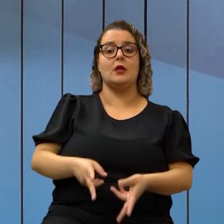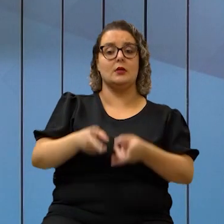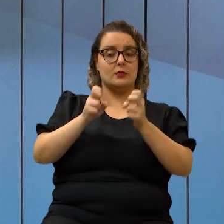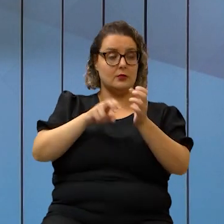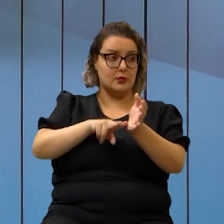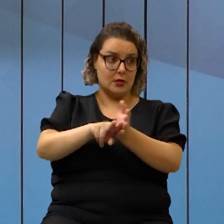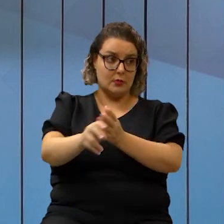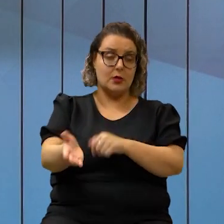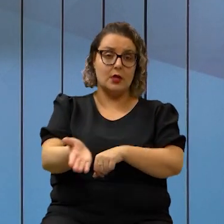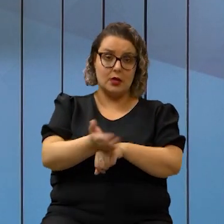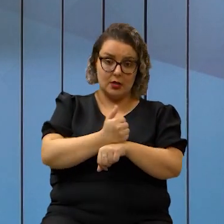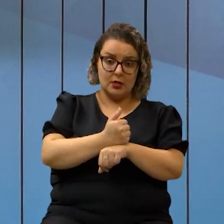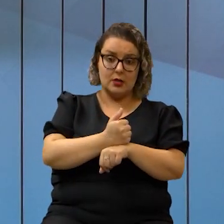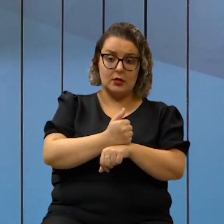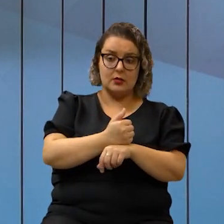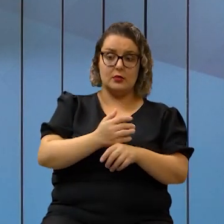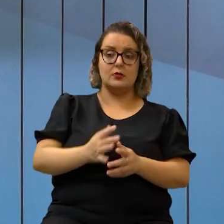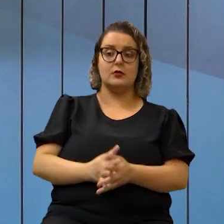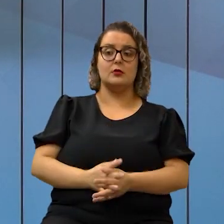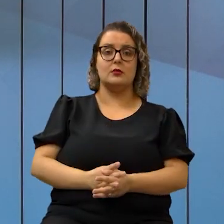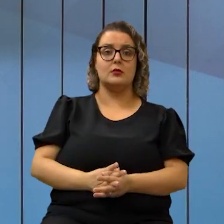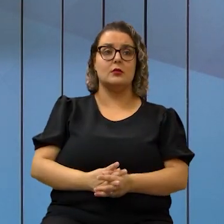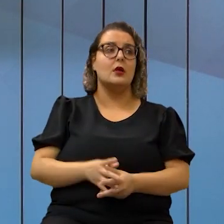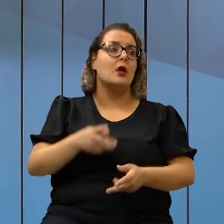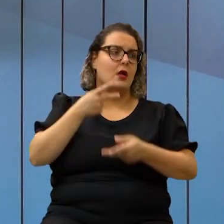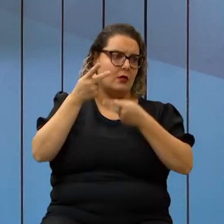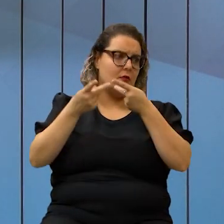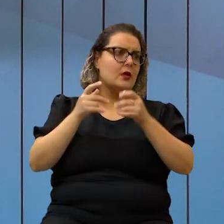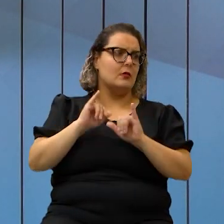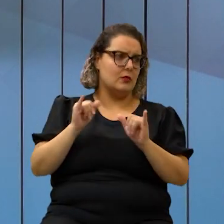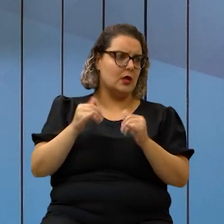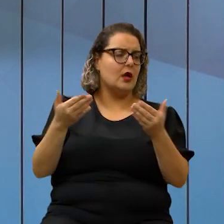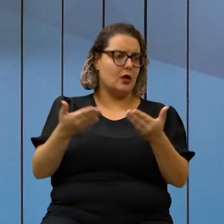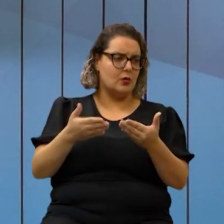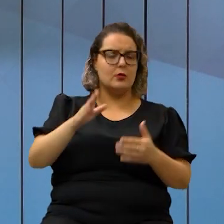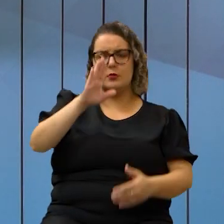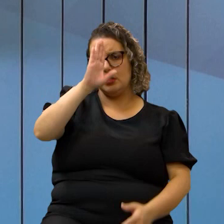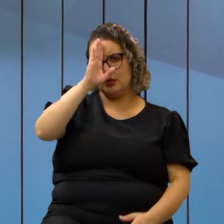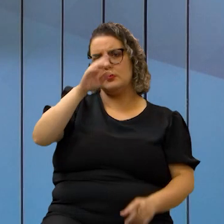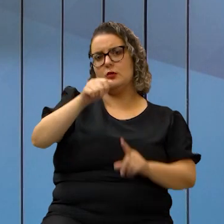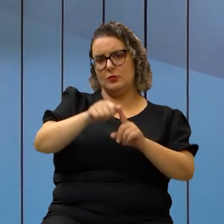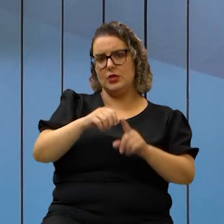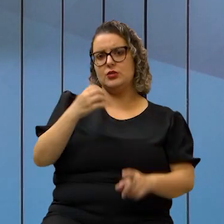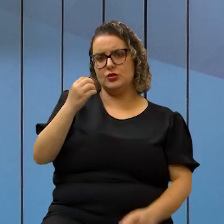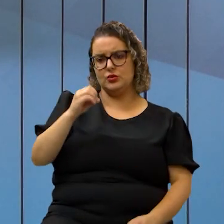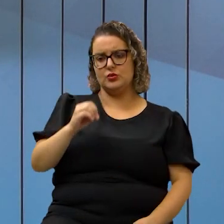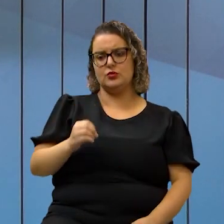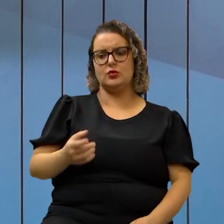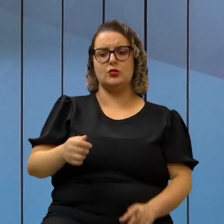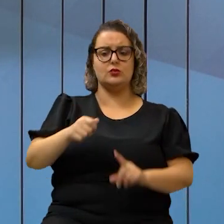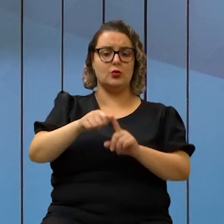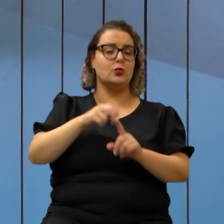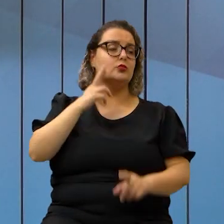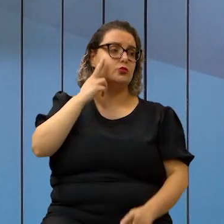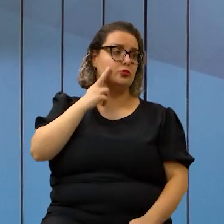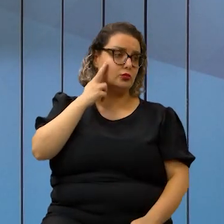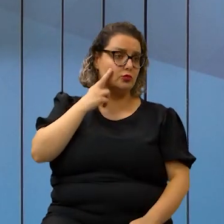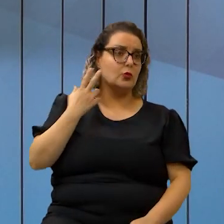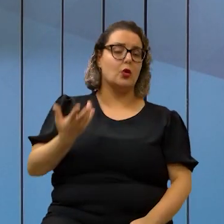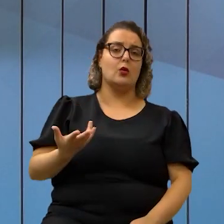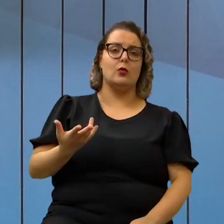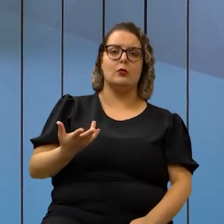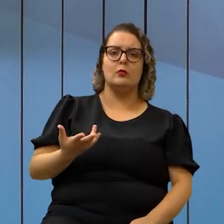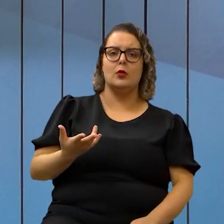se detectado precocemente. Então, falar mais sobre isso agora, principalmente, né, que a gente está no Outubro